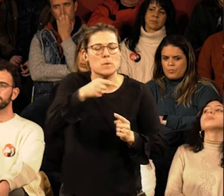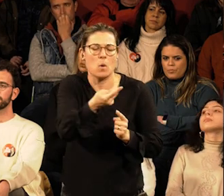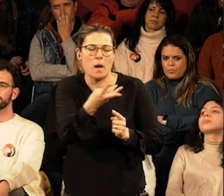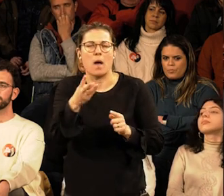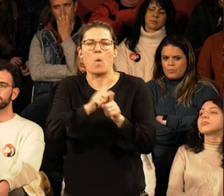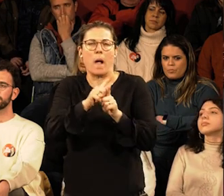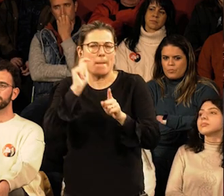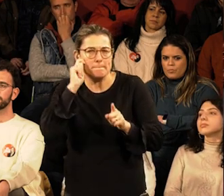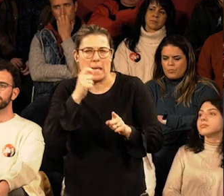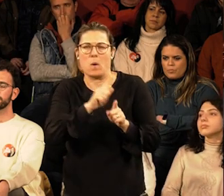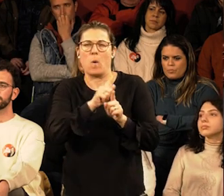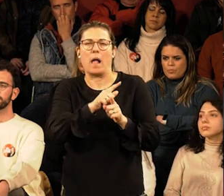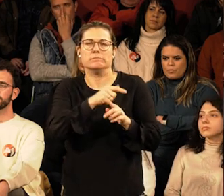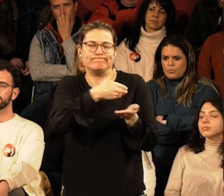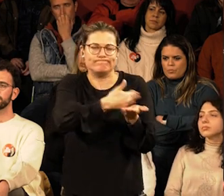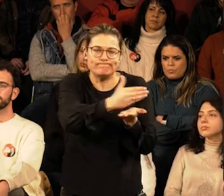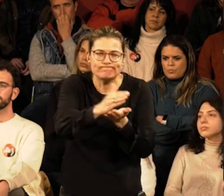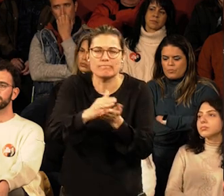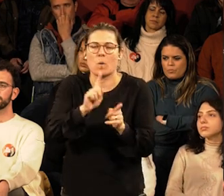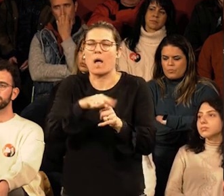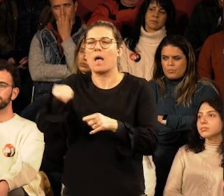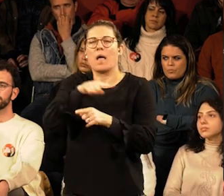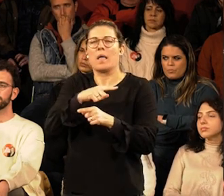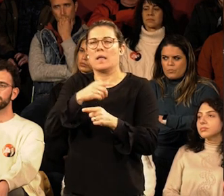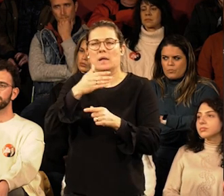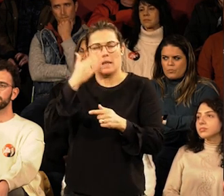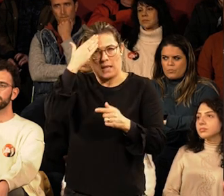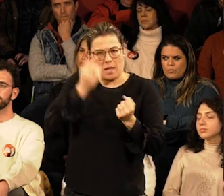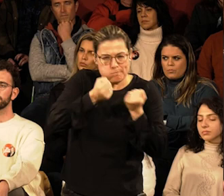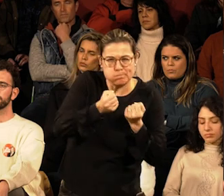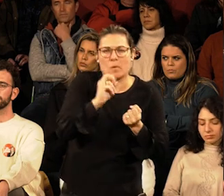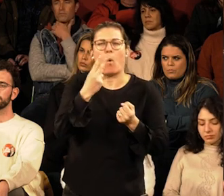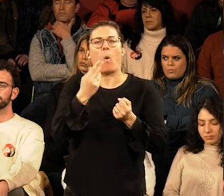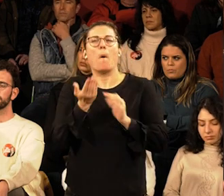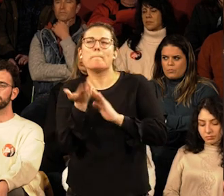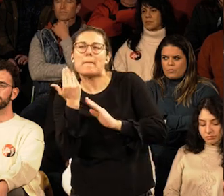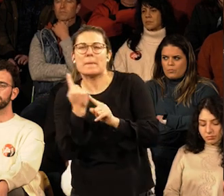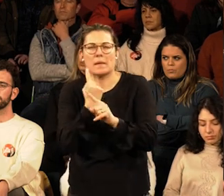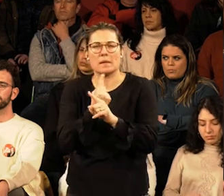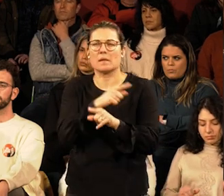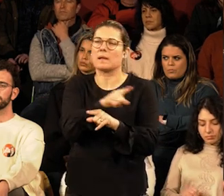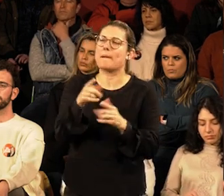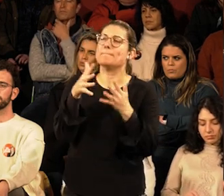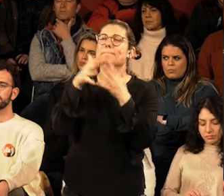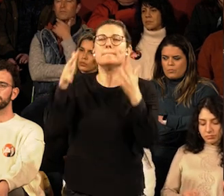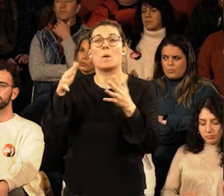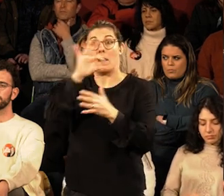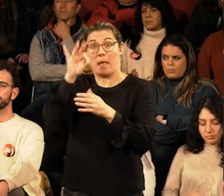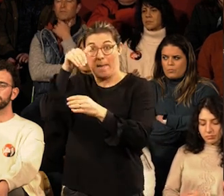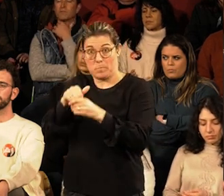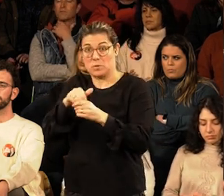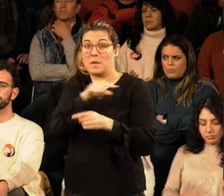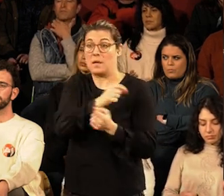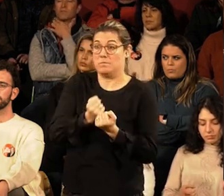ameaçados dos marginalizados pela incapacidade pela incompletude e pela recusa da maioria absoluta